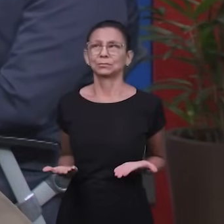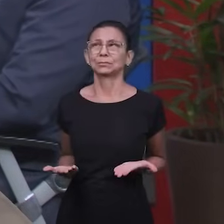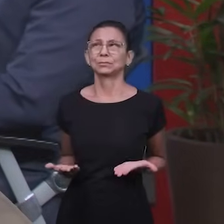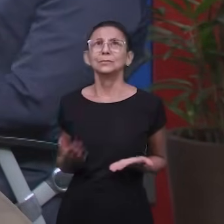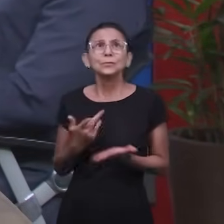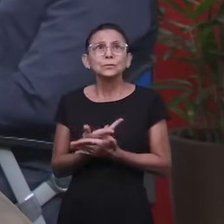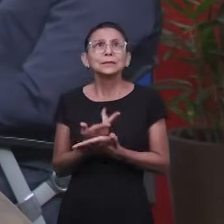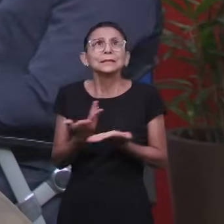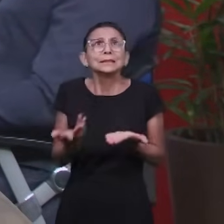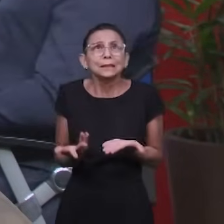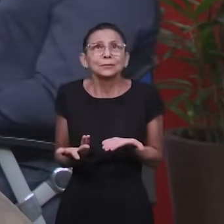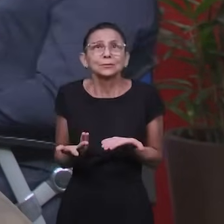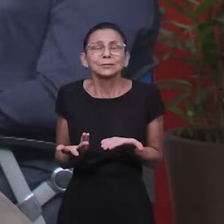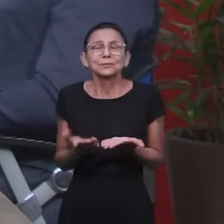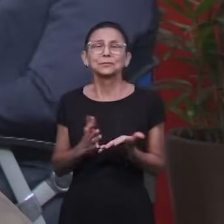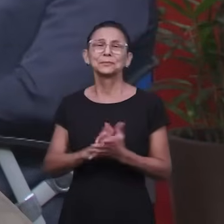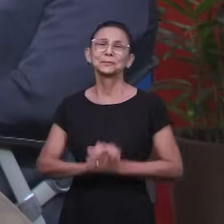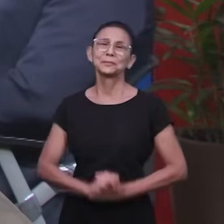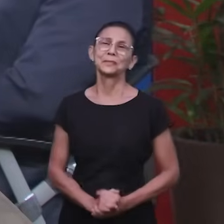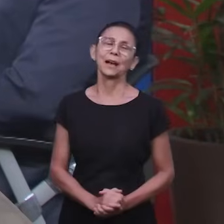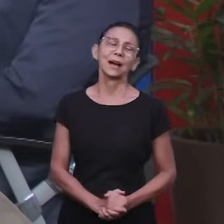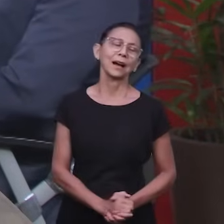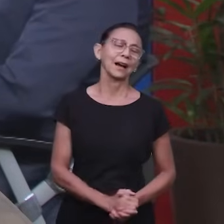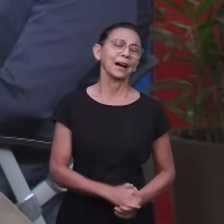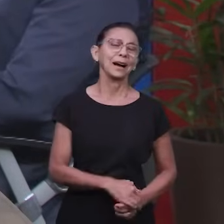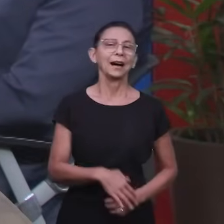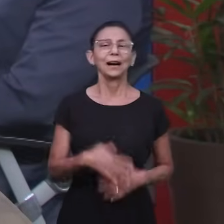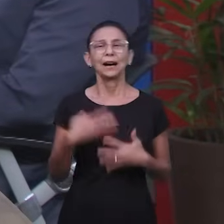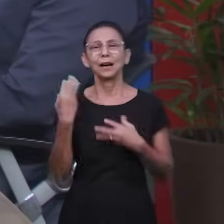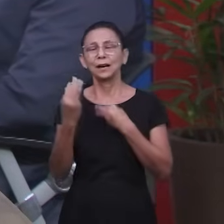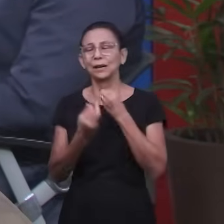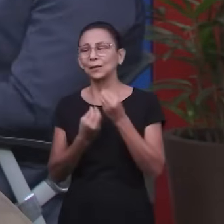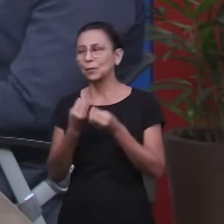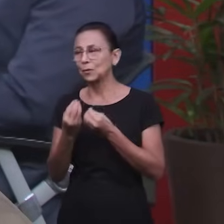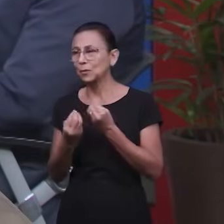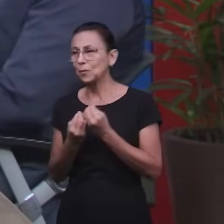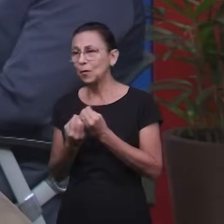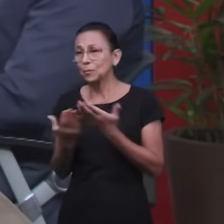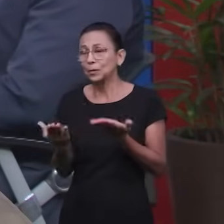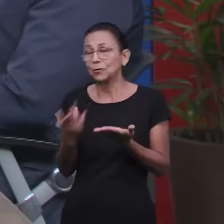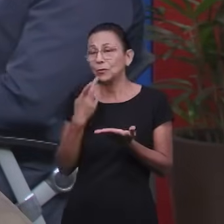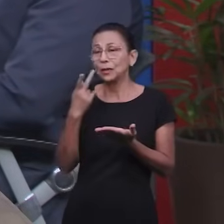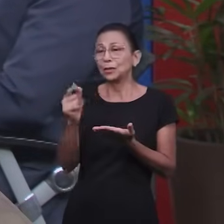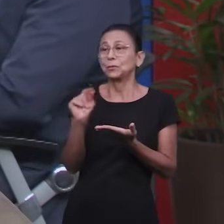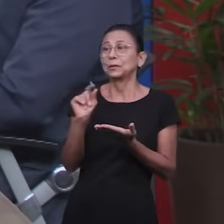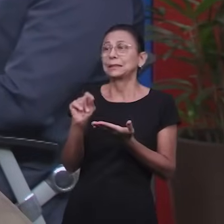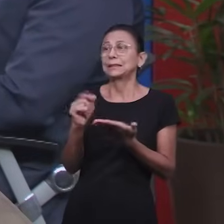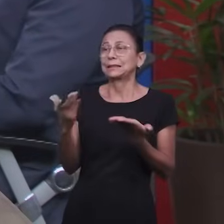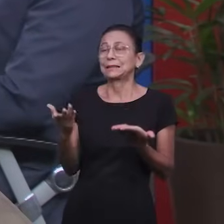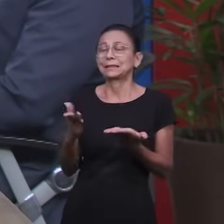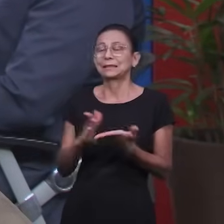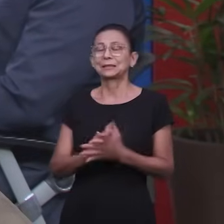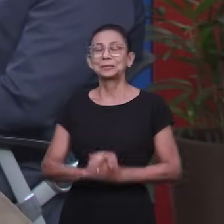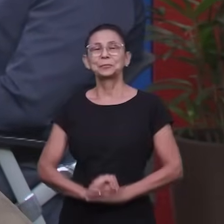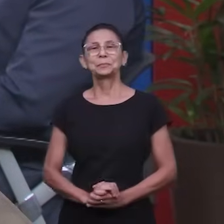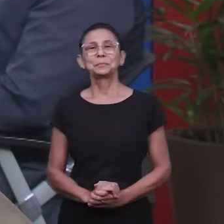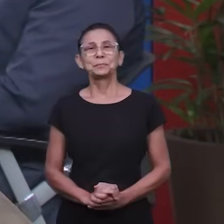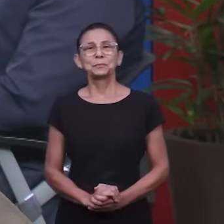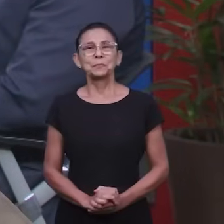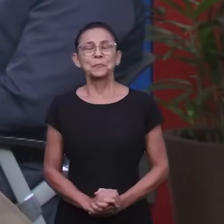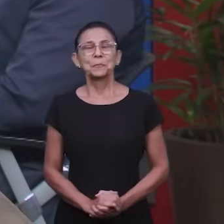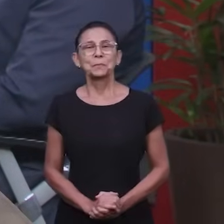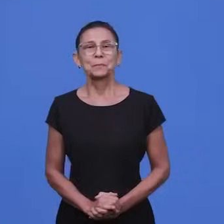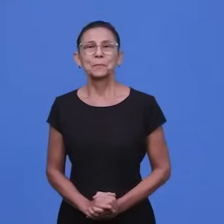uma irmã também não frequenta as nossas igrejas, mas desesperada com problema no lar, ligou, um dos